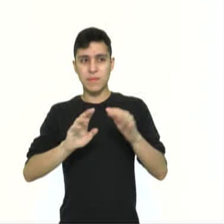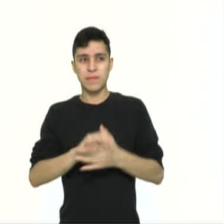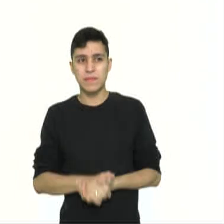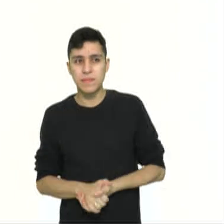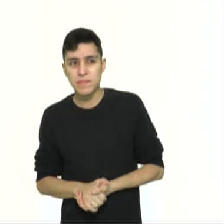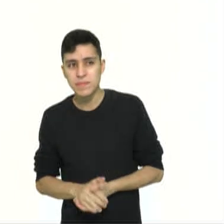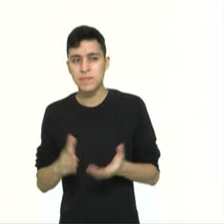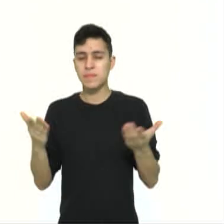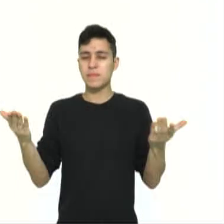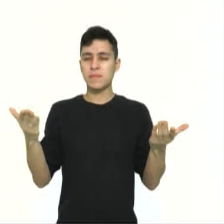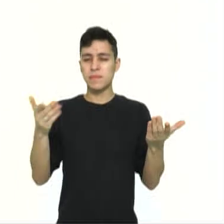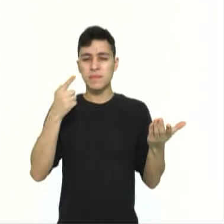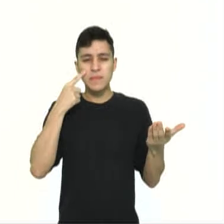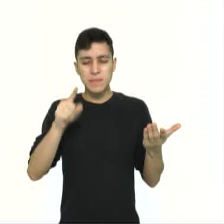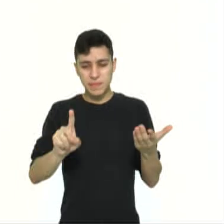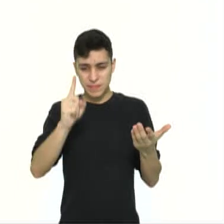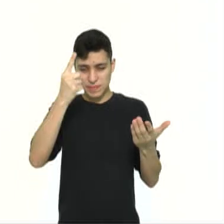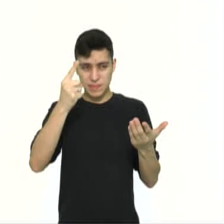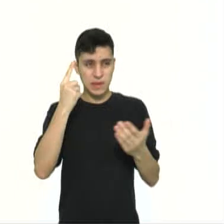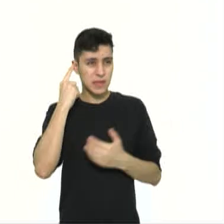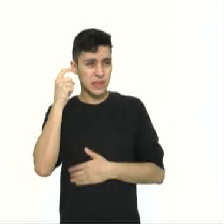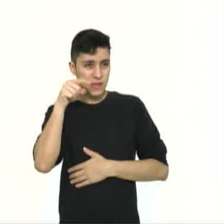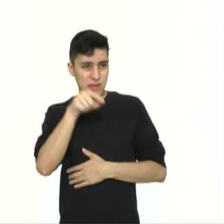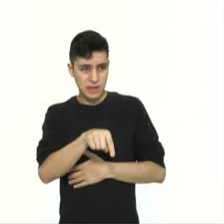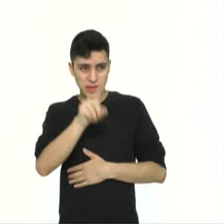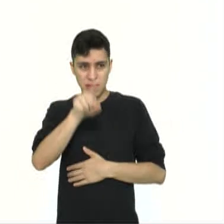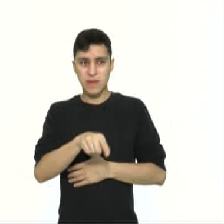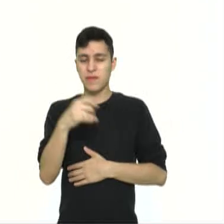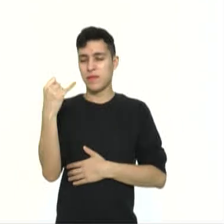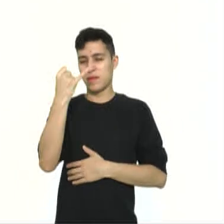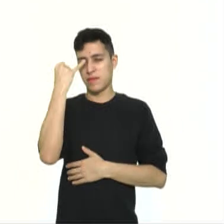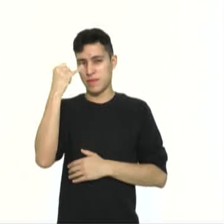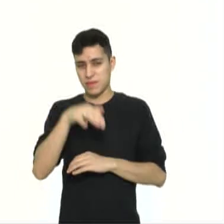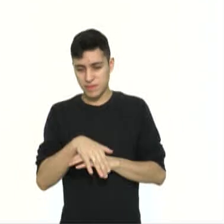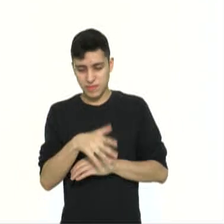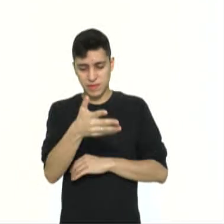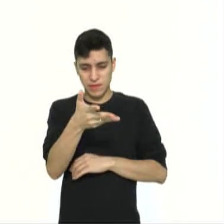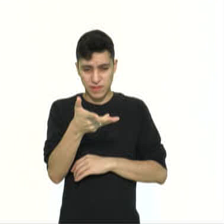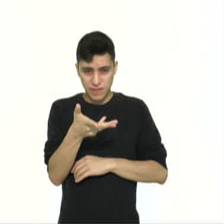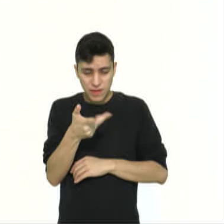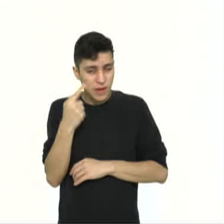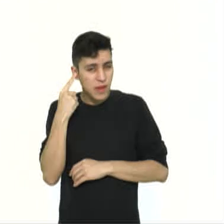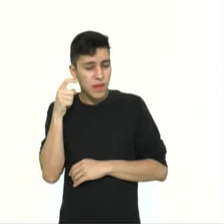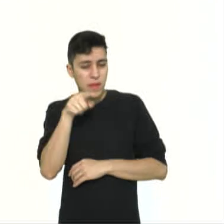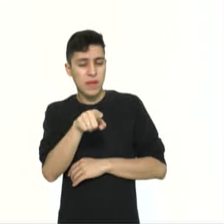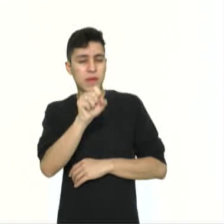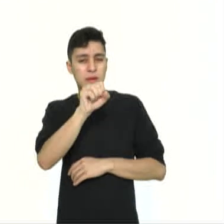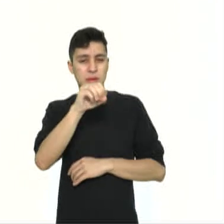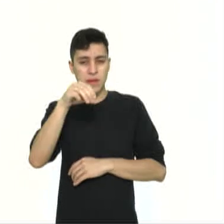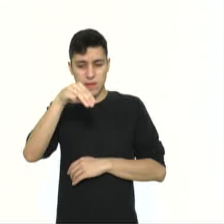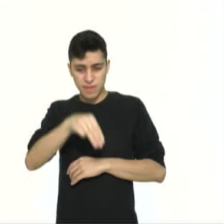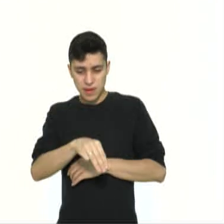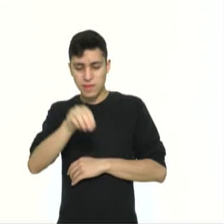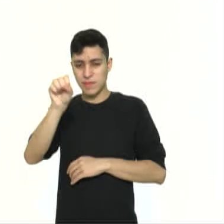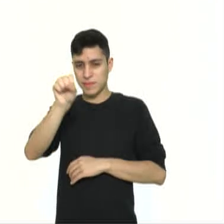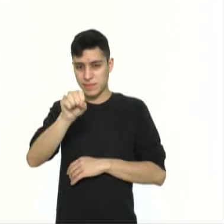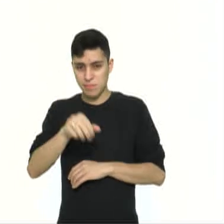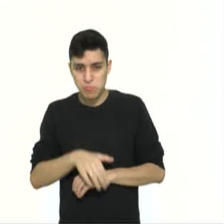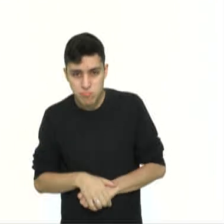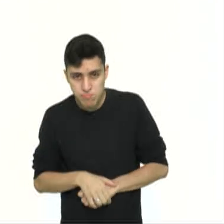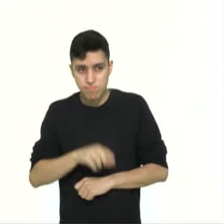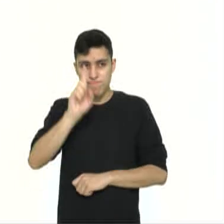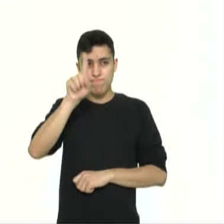que eu vou ter. Então olha ali, ó, é o primeiro harmônico, o harmônico fundamental. Velocidade do som que eu tenho, 80 metros por segundo. Ali